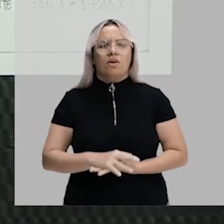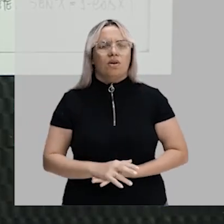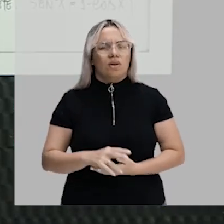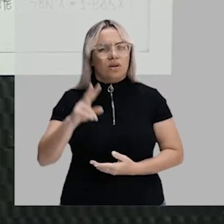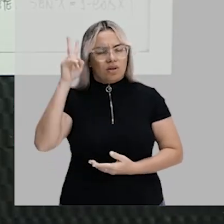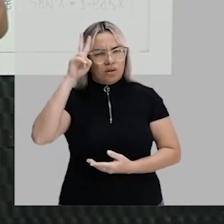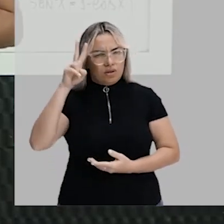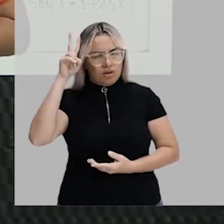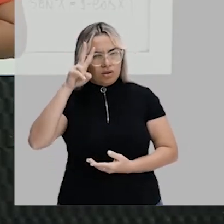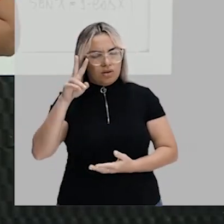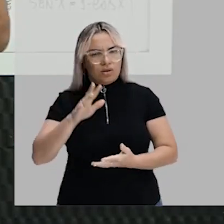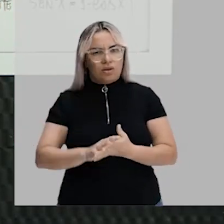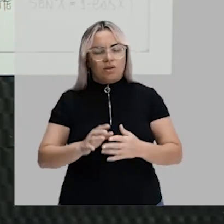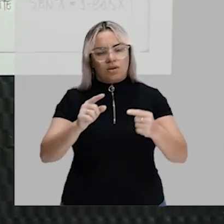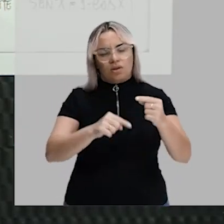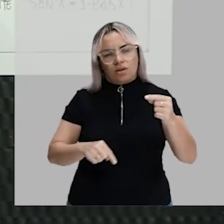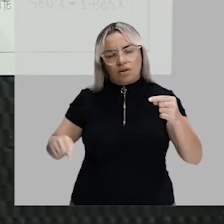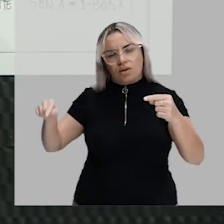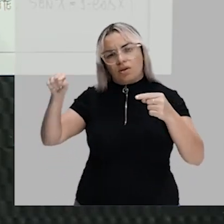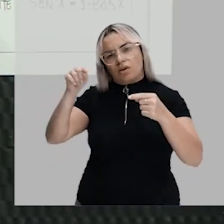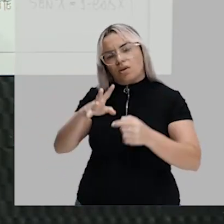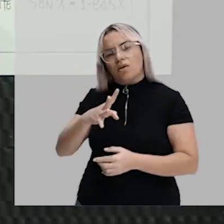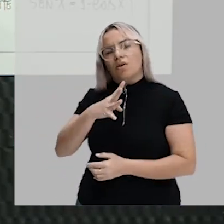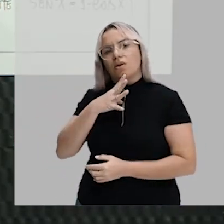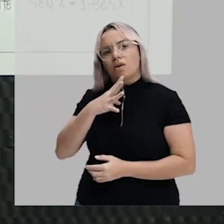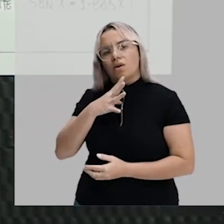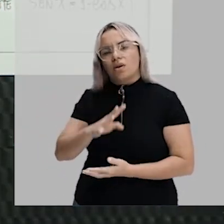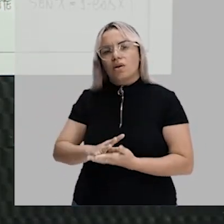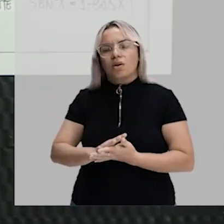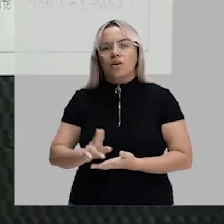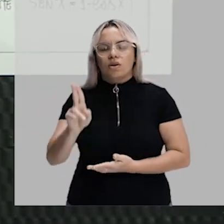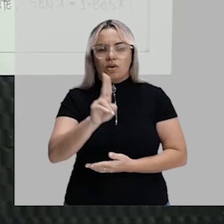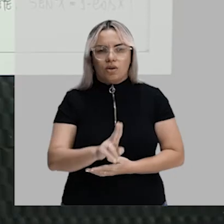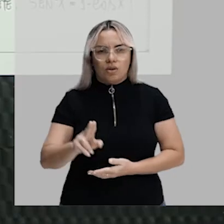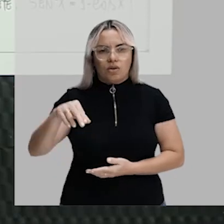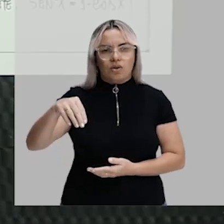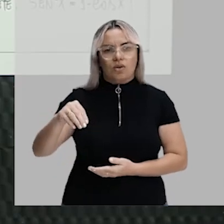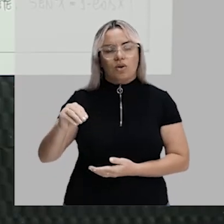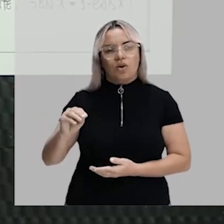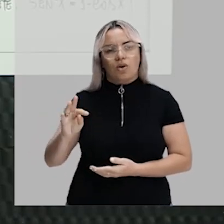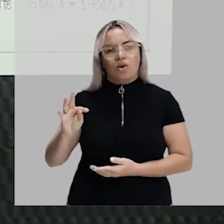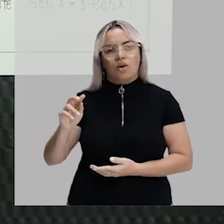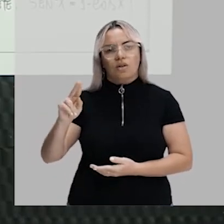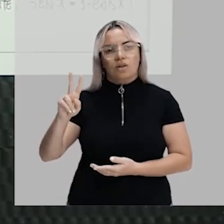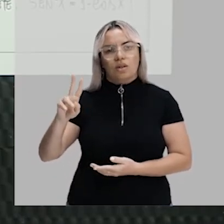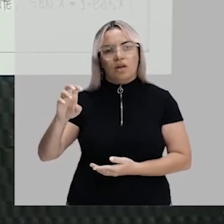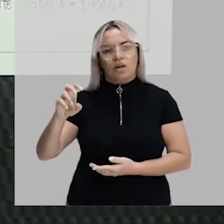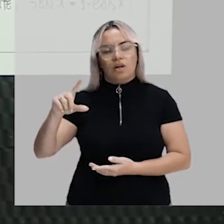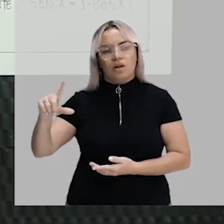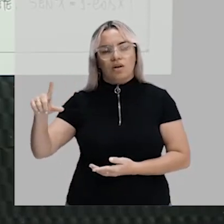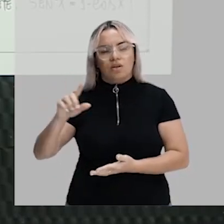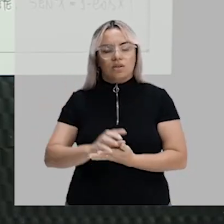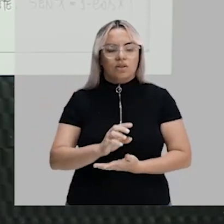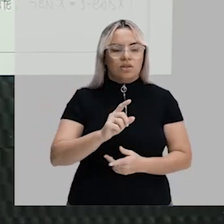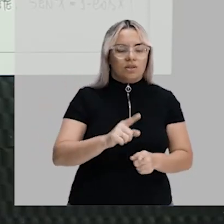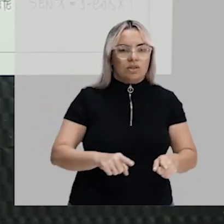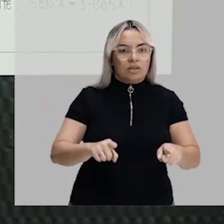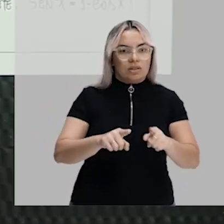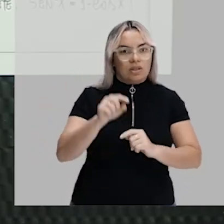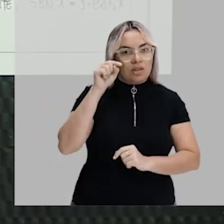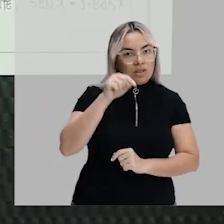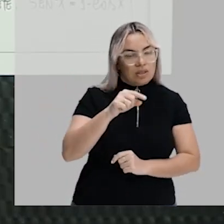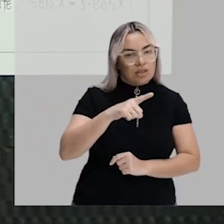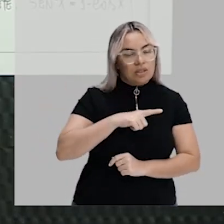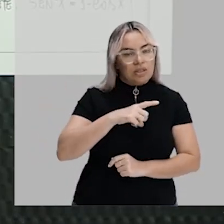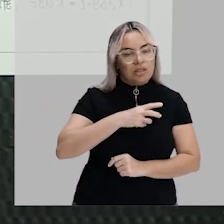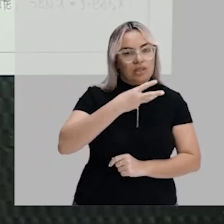e Arcos Que nós conhecemos aqueles notáveis São 30 60 e 45 tá